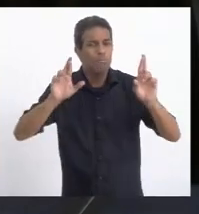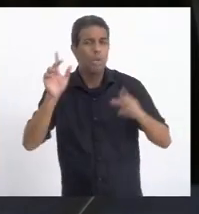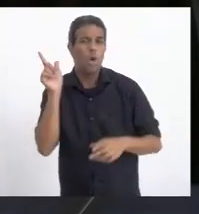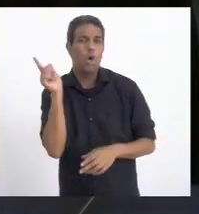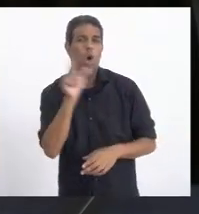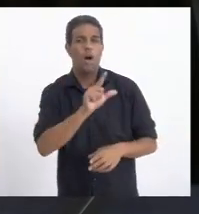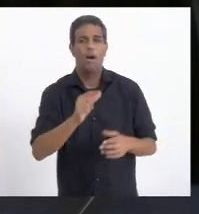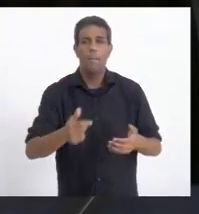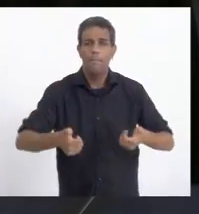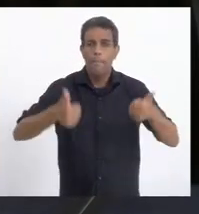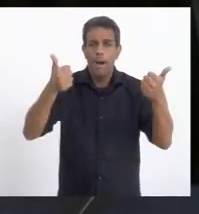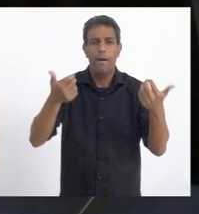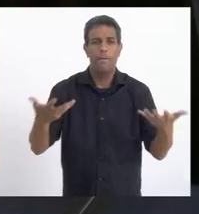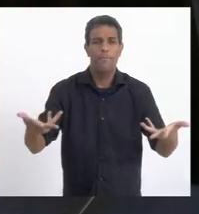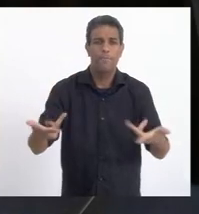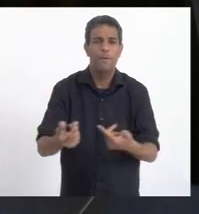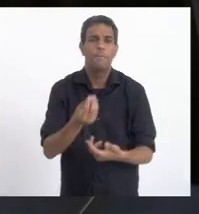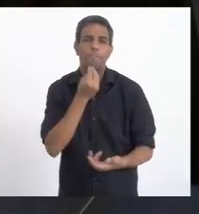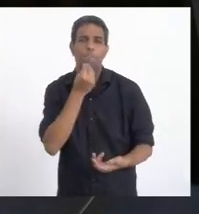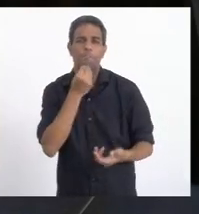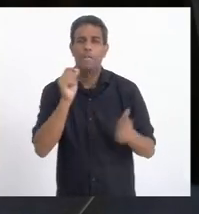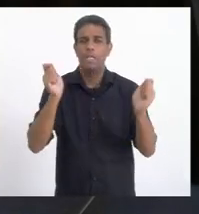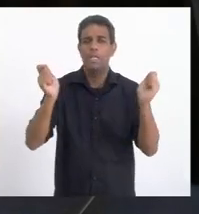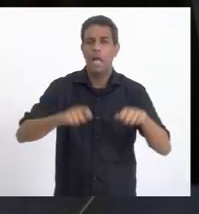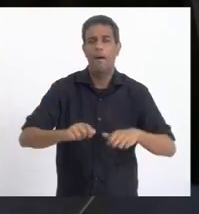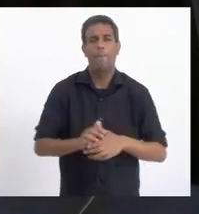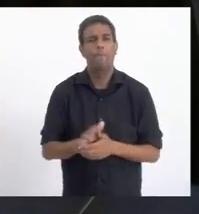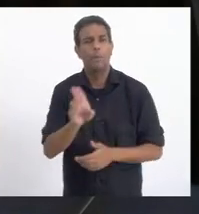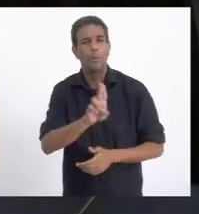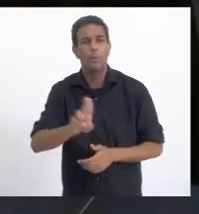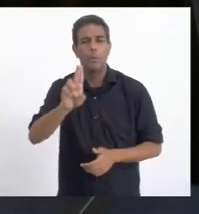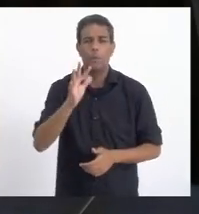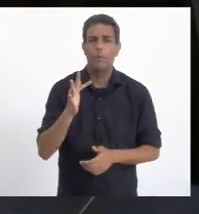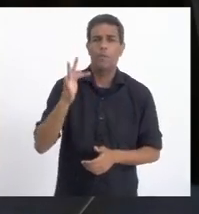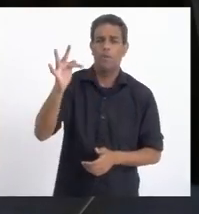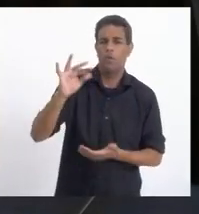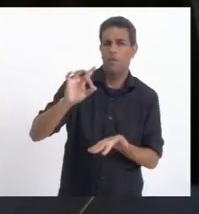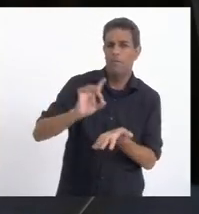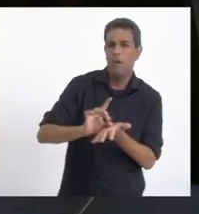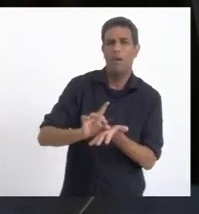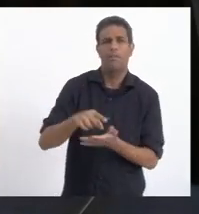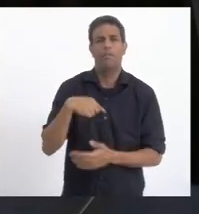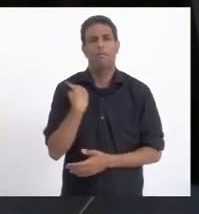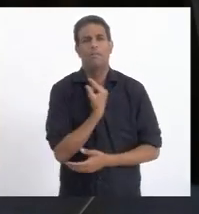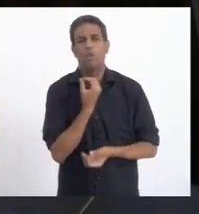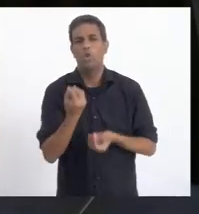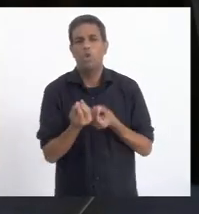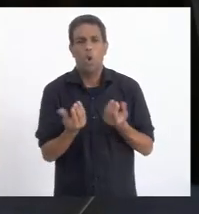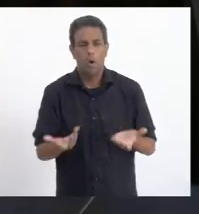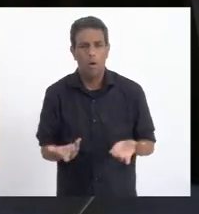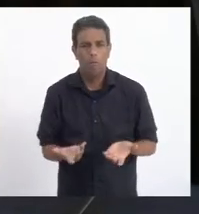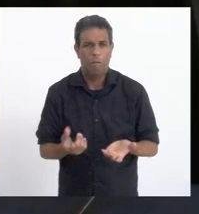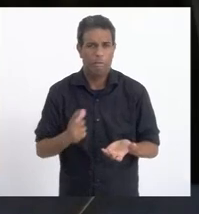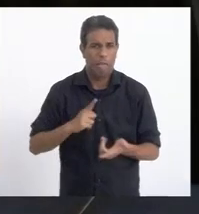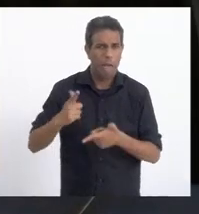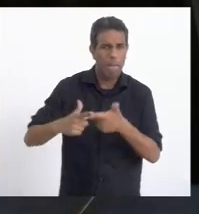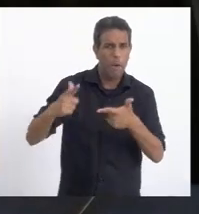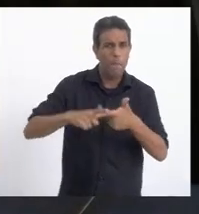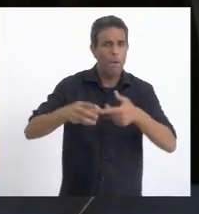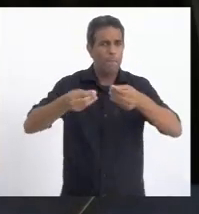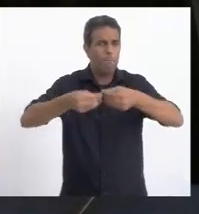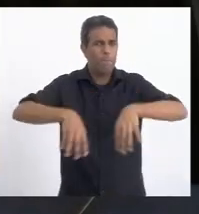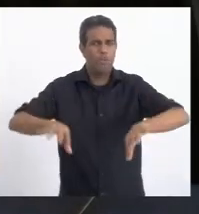que seja as melhores deve teclado dentro da é uma realidade do Estado até porque lá na frente não venhamos a ser